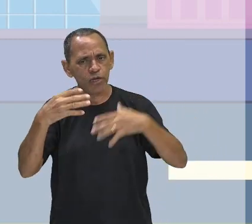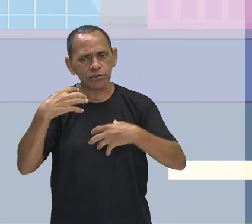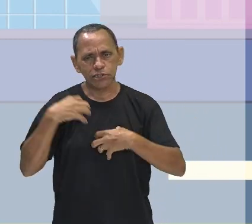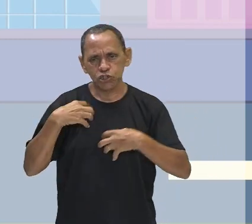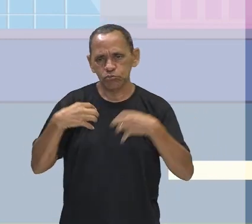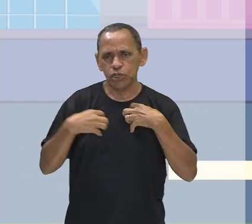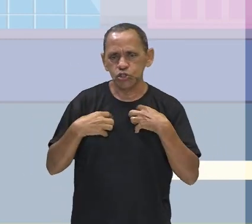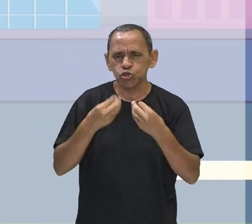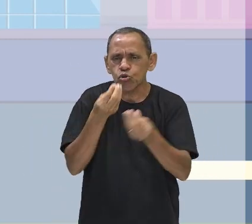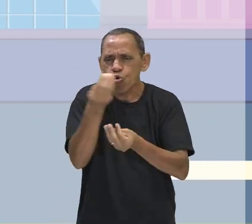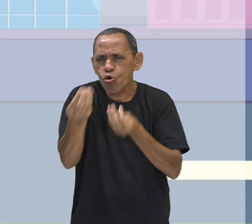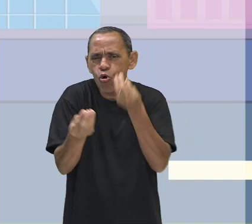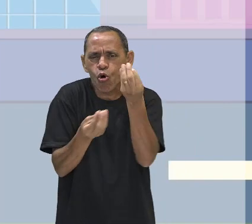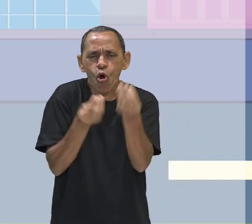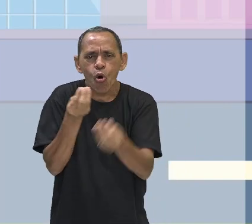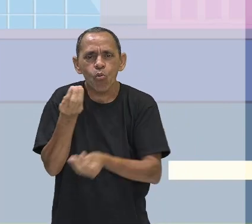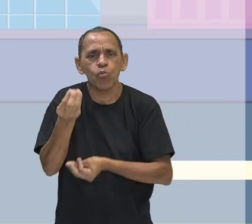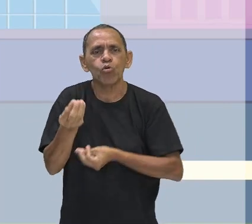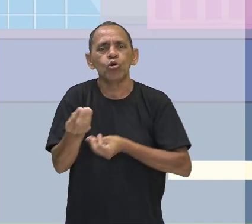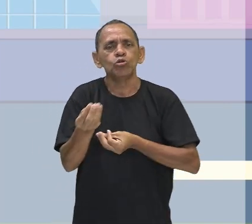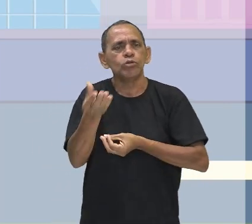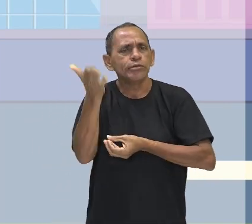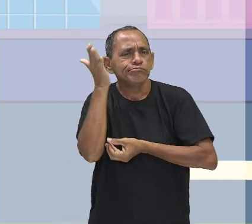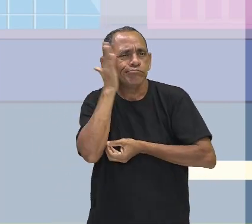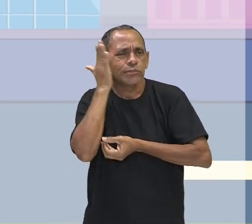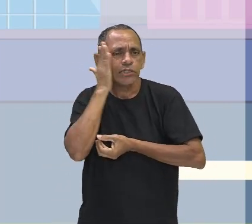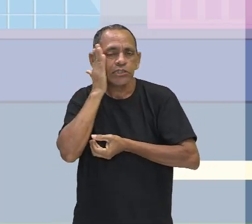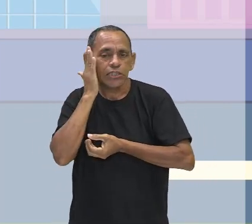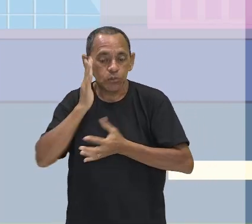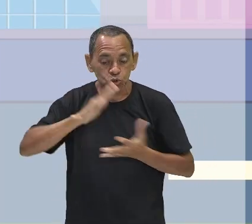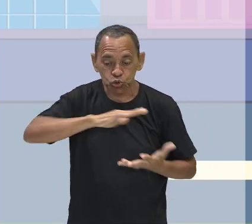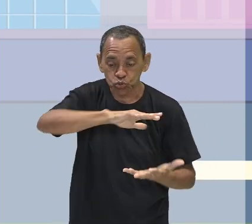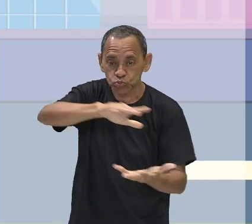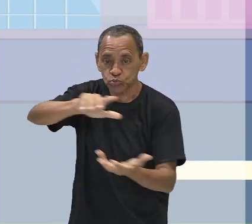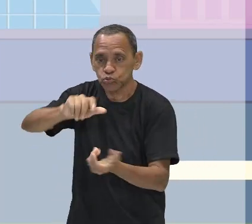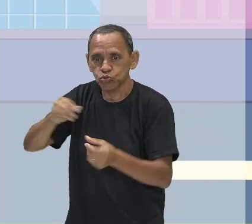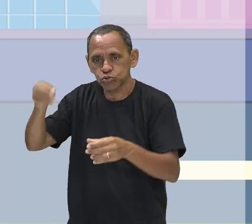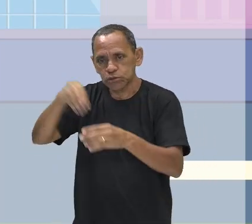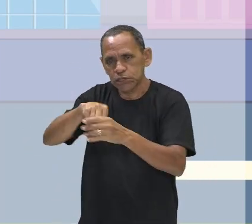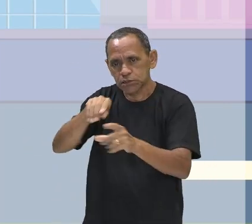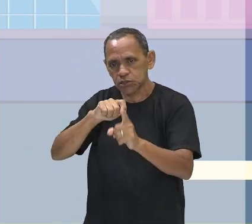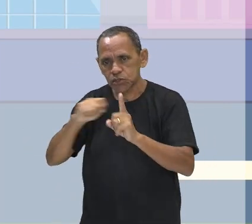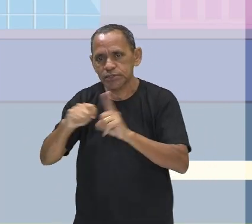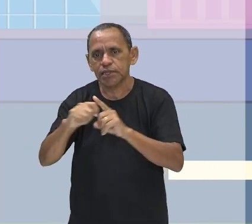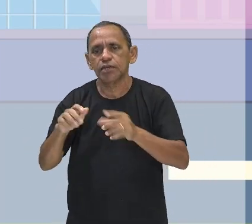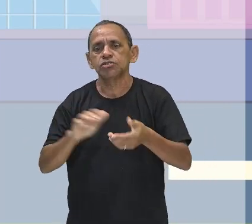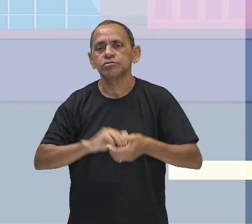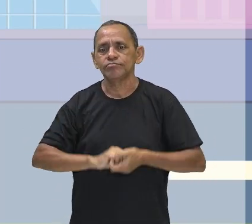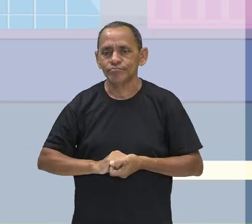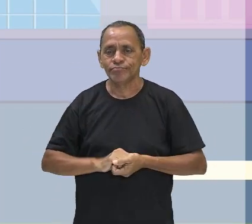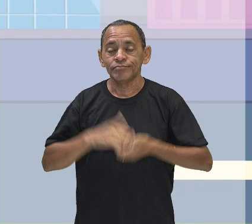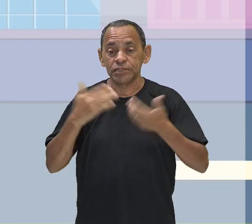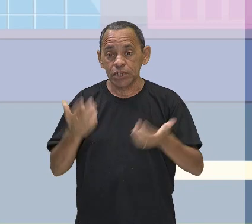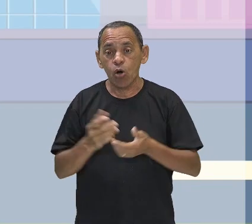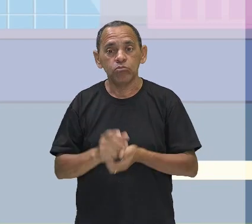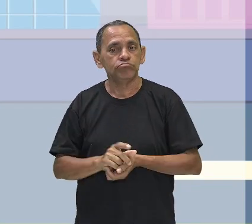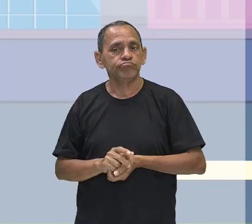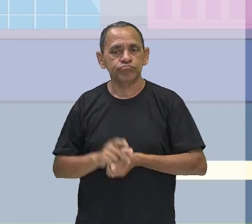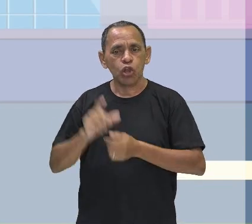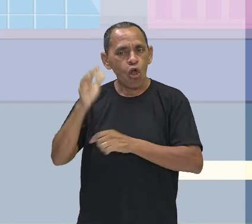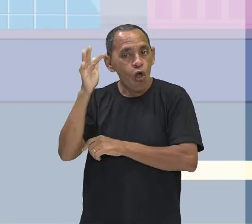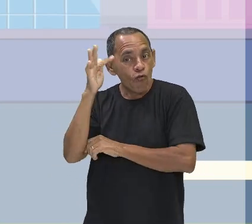mundo já vem da nossa sociedade. Durkheim, vejam bem, é que traz